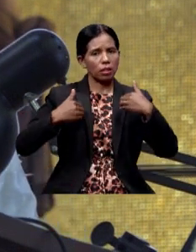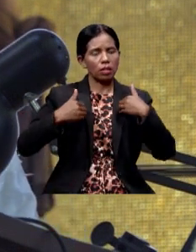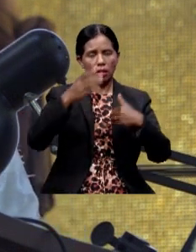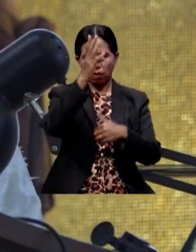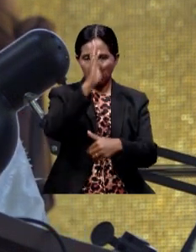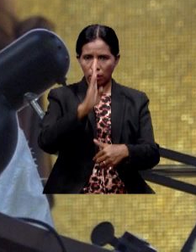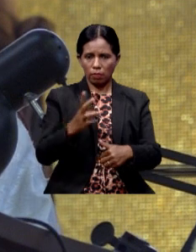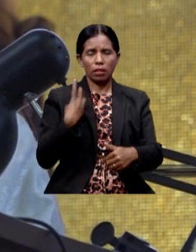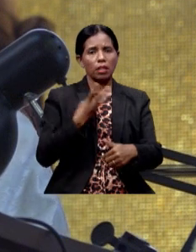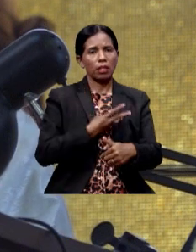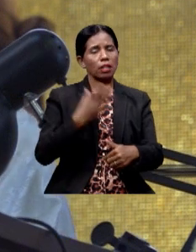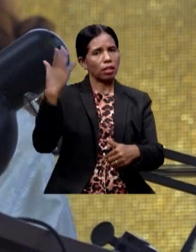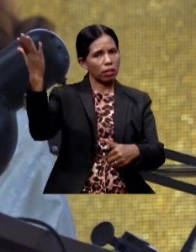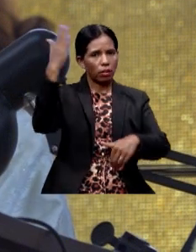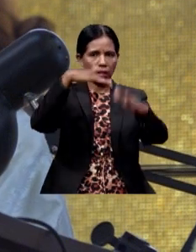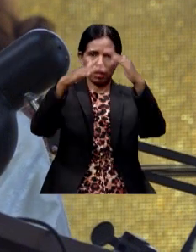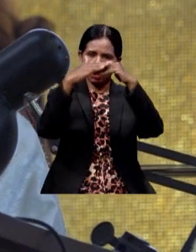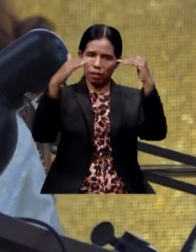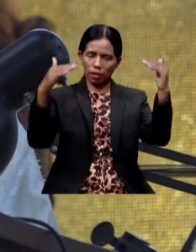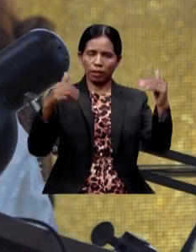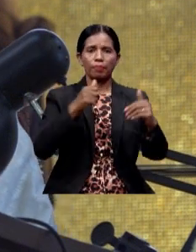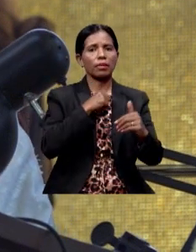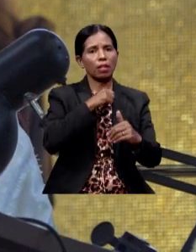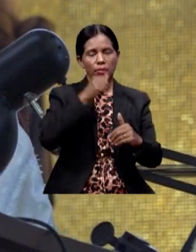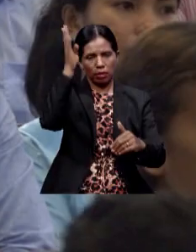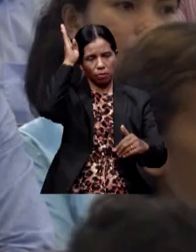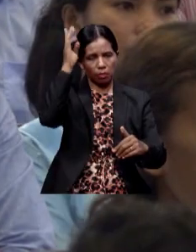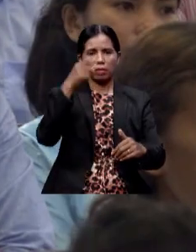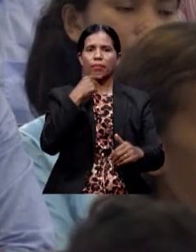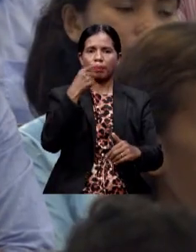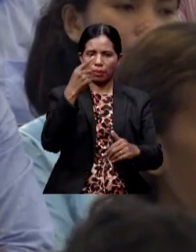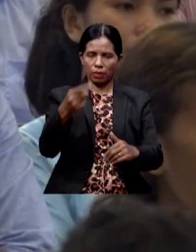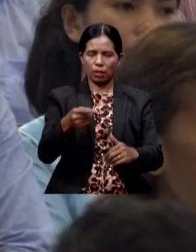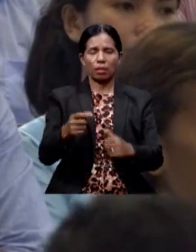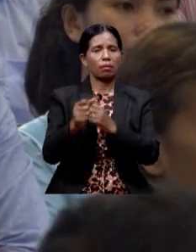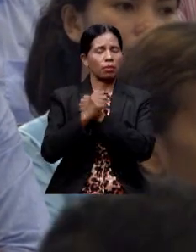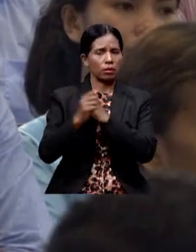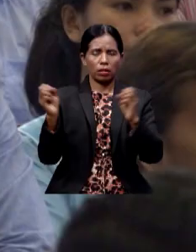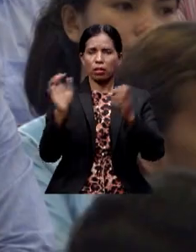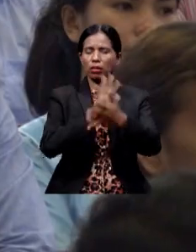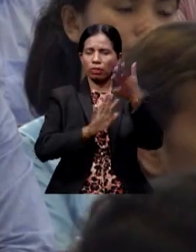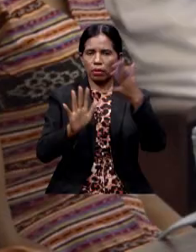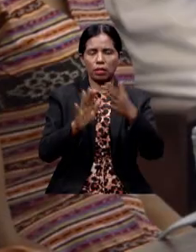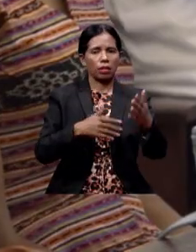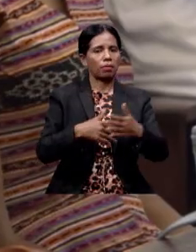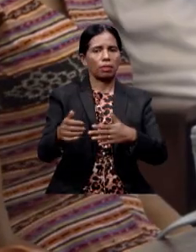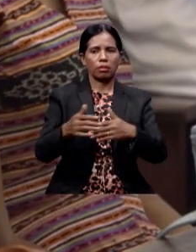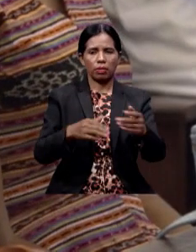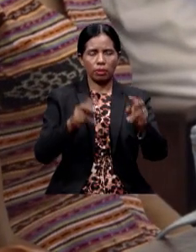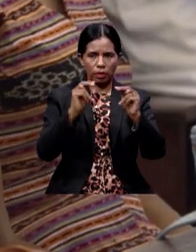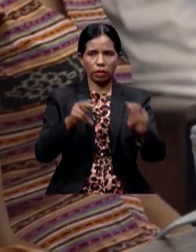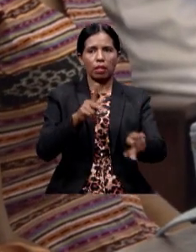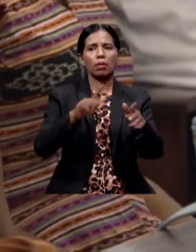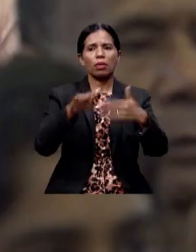iona lalehen. Dom Virgílio Cardeal do Carmo da Silva SDB Hatutang, Páscoa Laos, festa bye-bye, também nem precisa ser ani roto